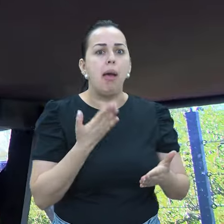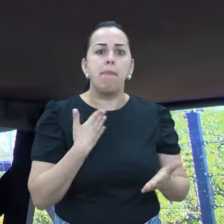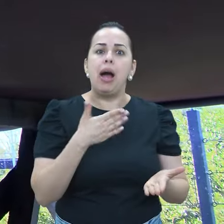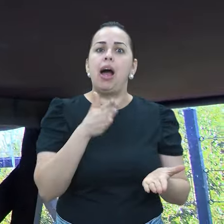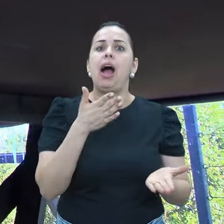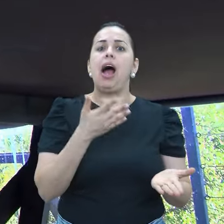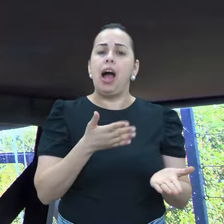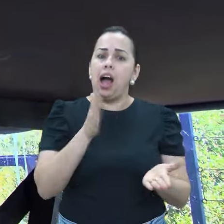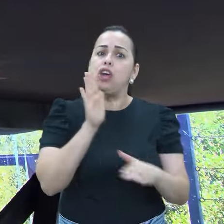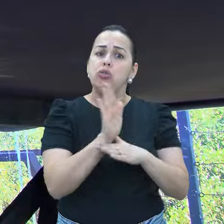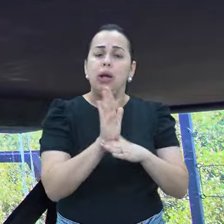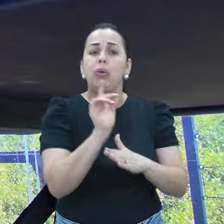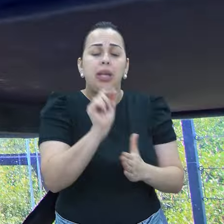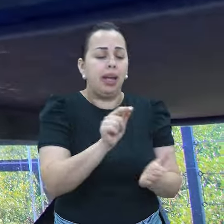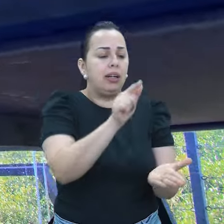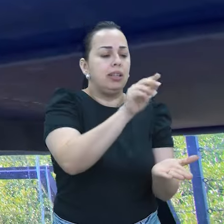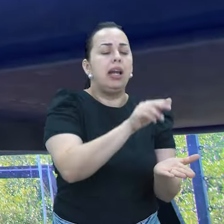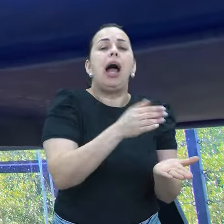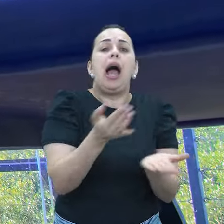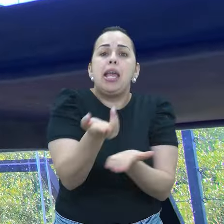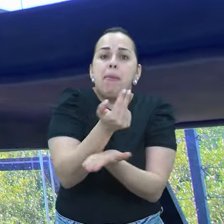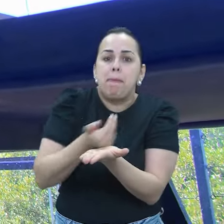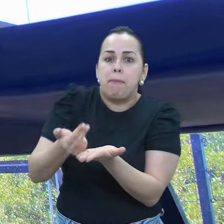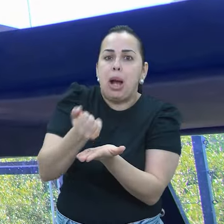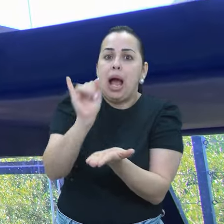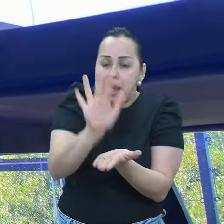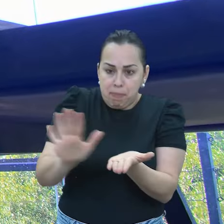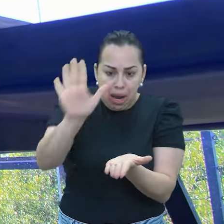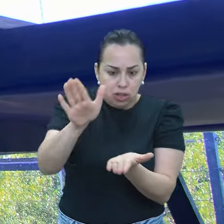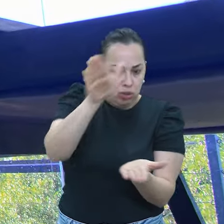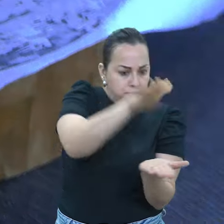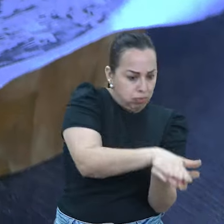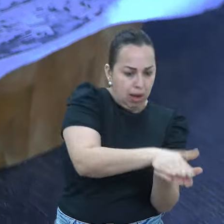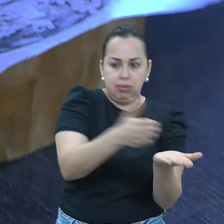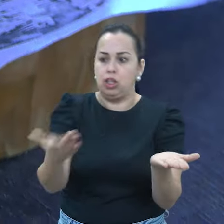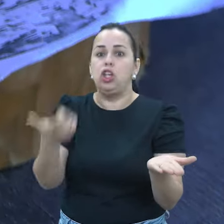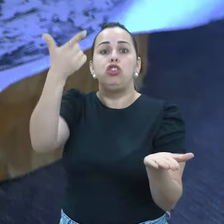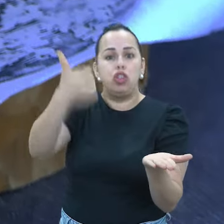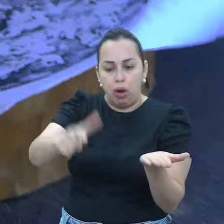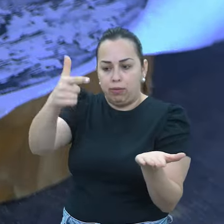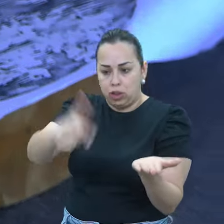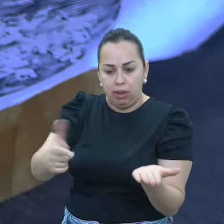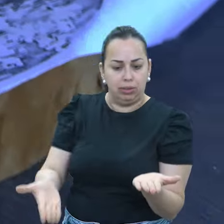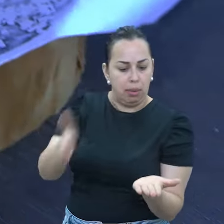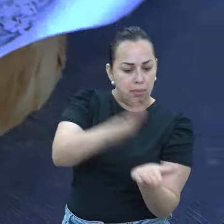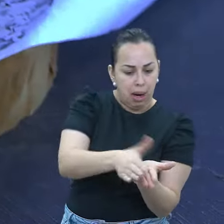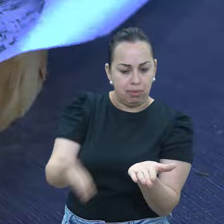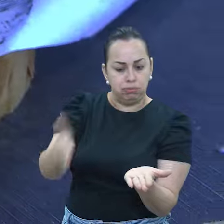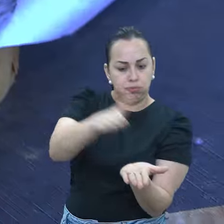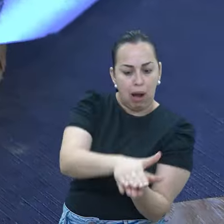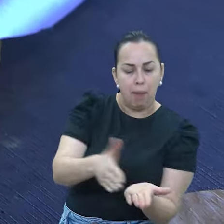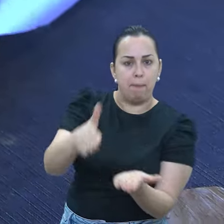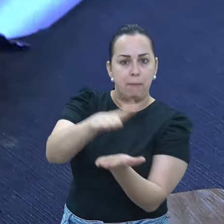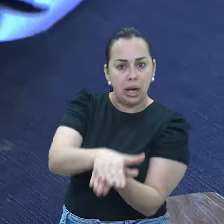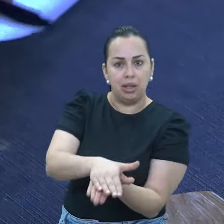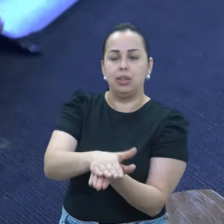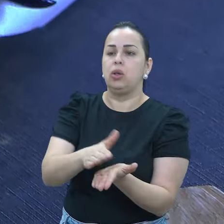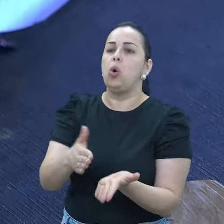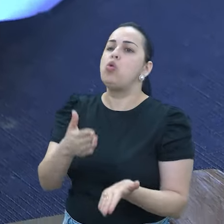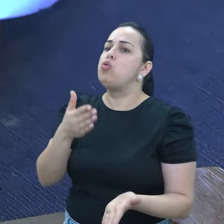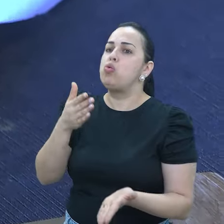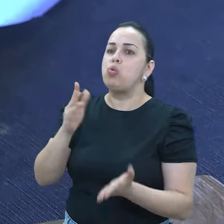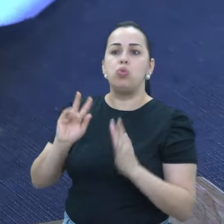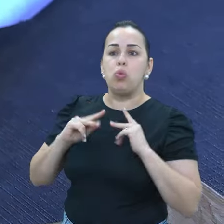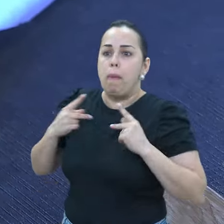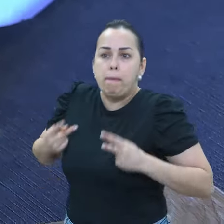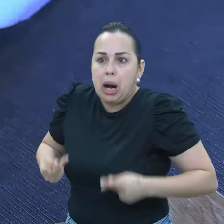é para facilitar a reprodução da mesma gravura. Exatamente, várias e várias vezes. É, né? Para que a gravura serve para isso. O homem sempre teve uma